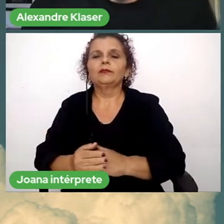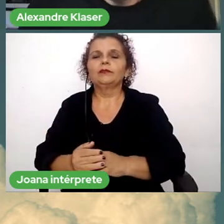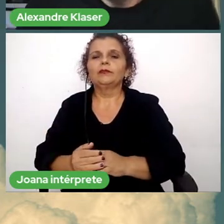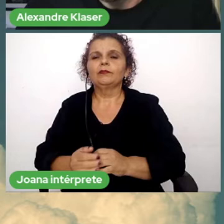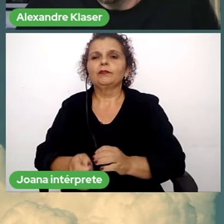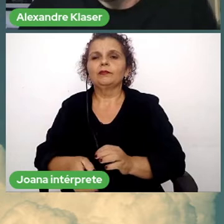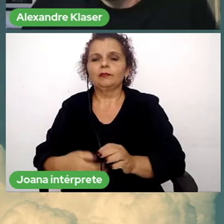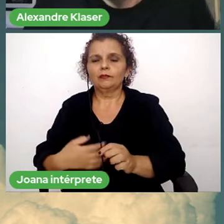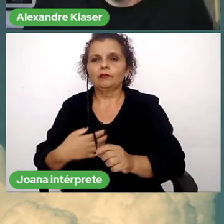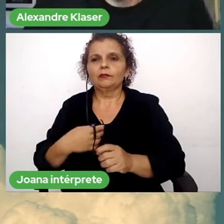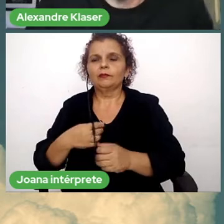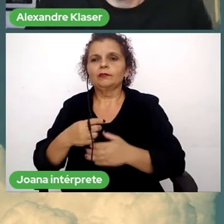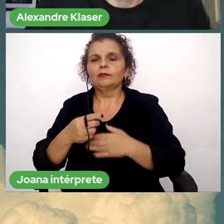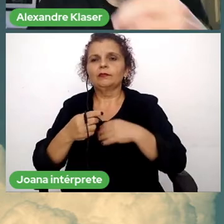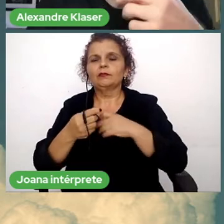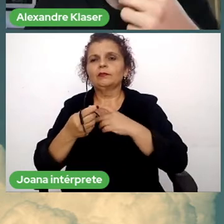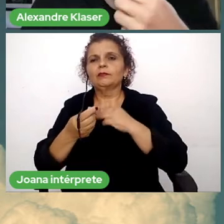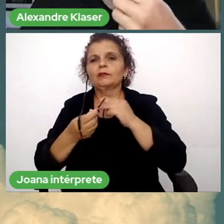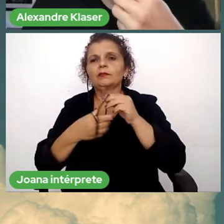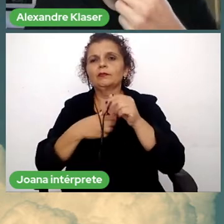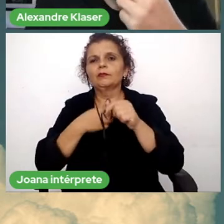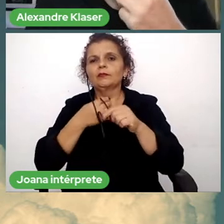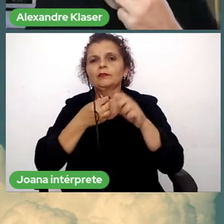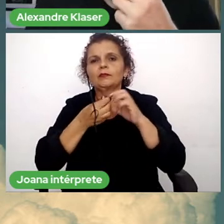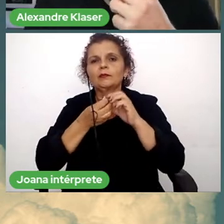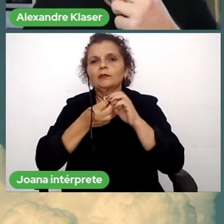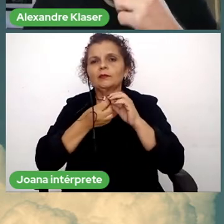Vamos ver se há alguma pergunta.